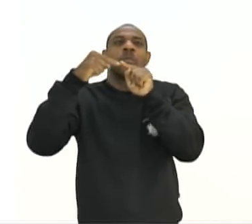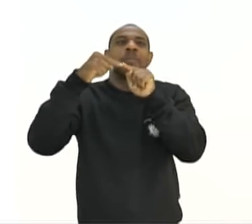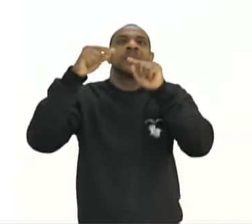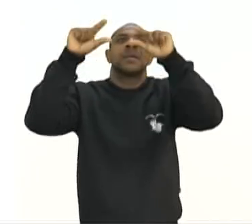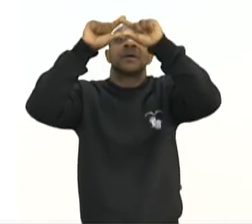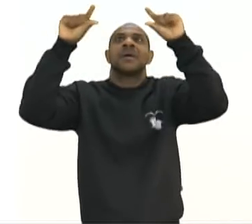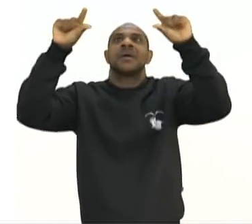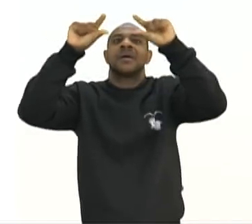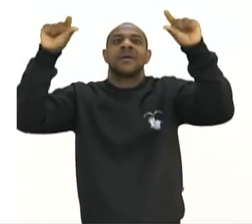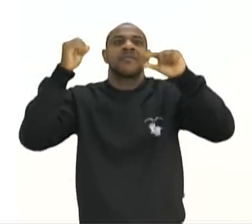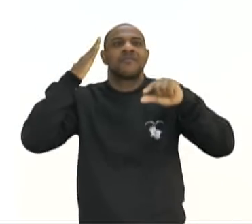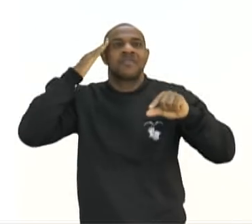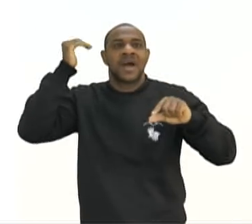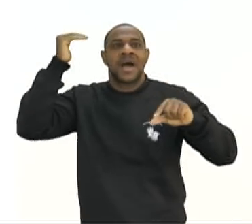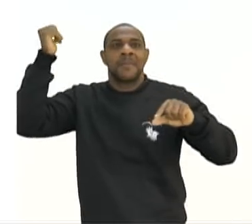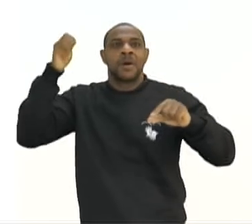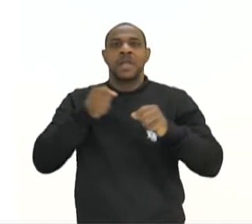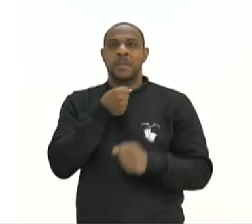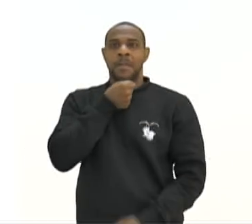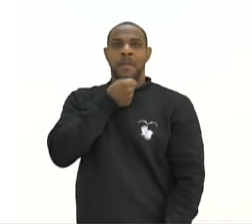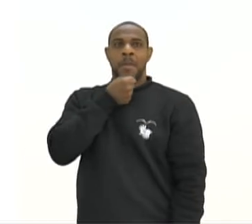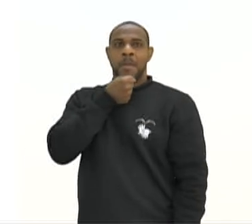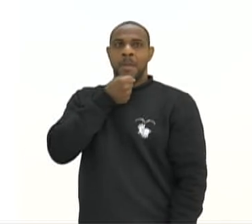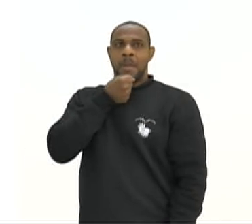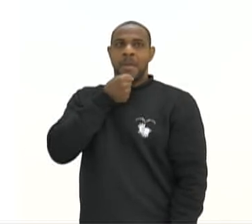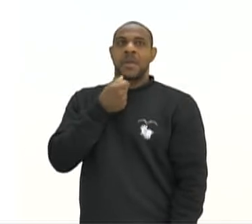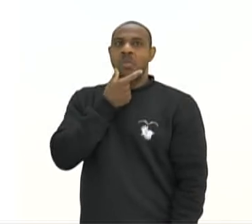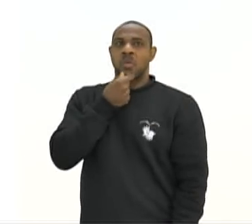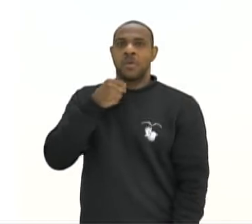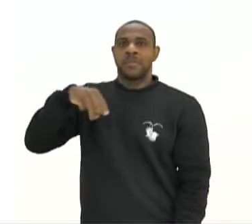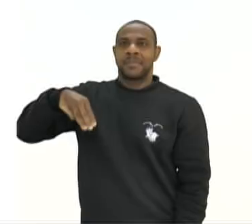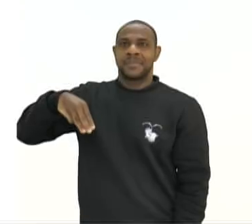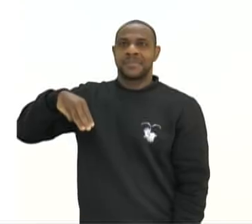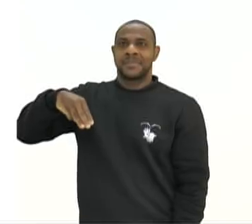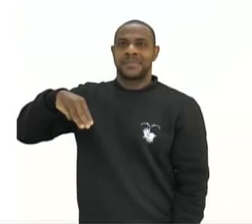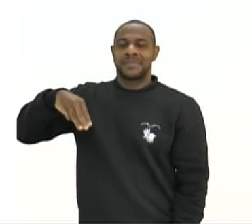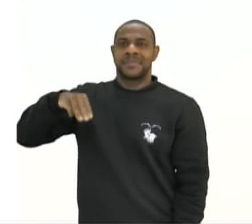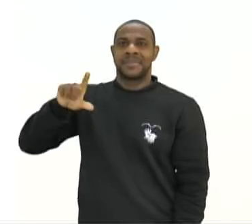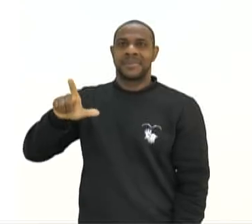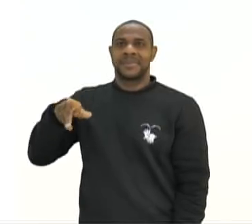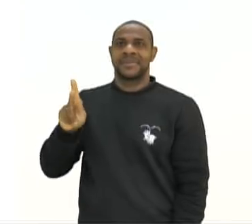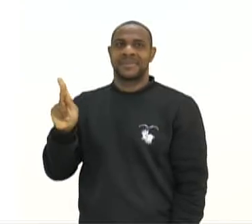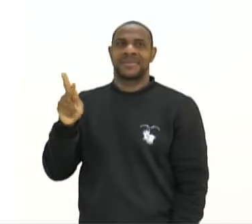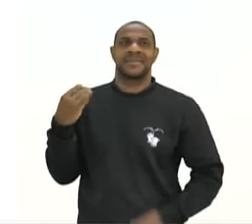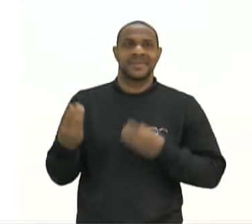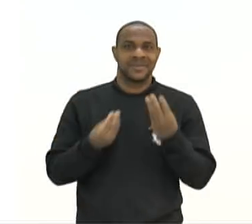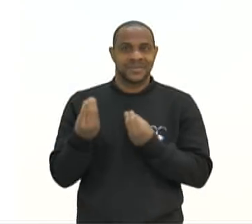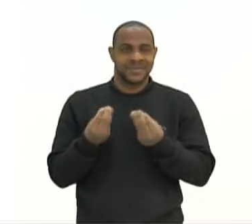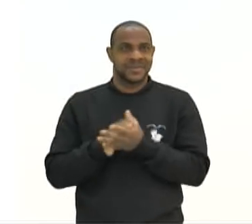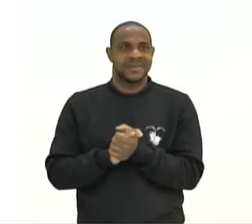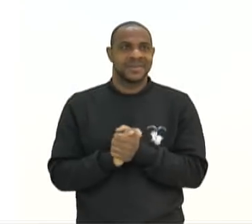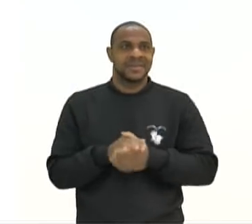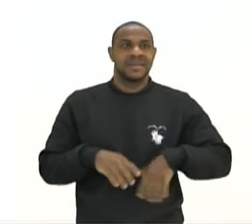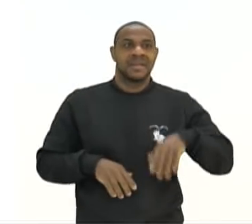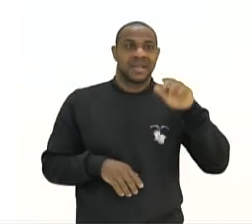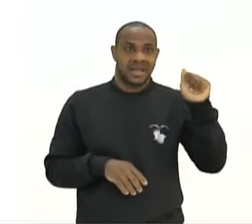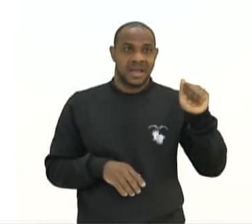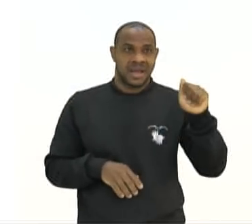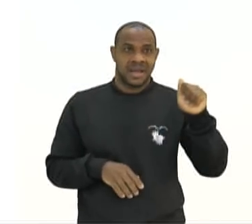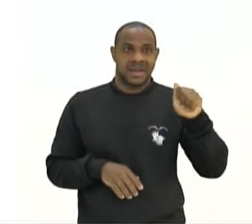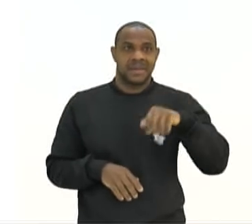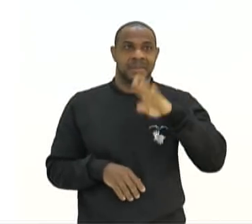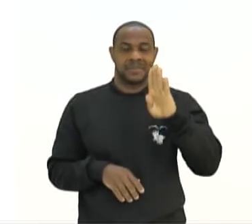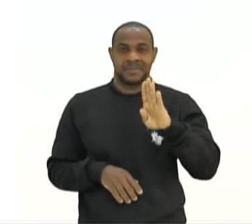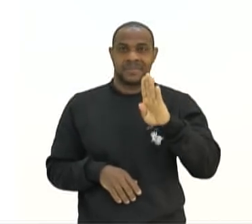representa o famoso discurso do Martin Luther King que se chama I Have a Dream? Será que é letter A, letter